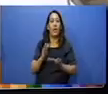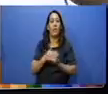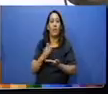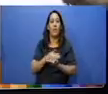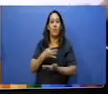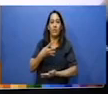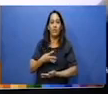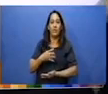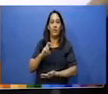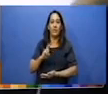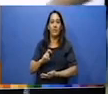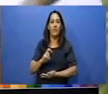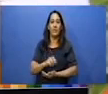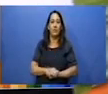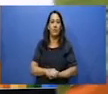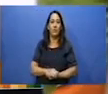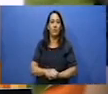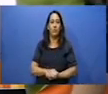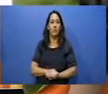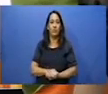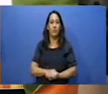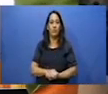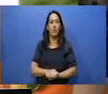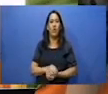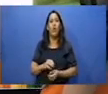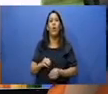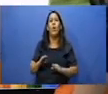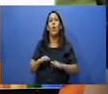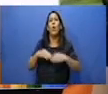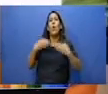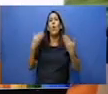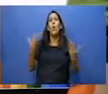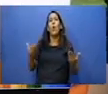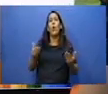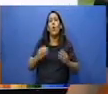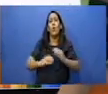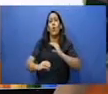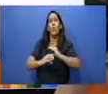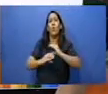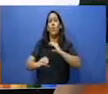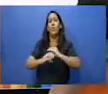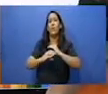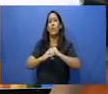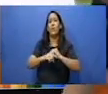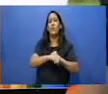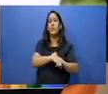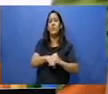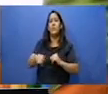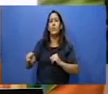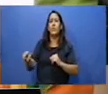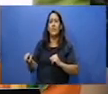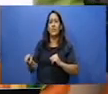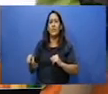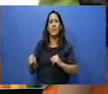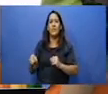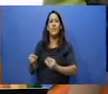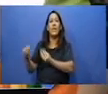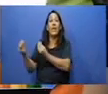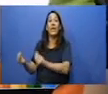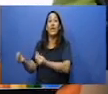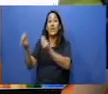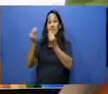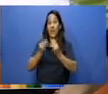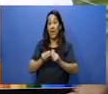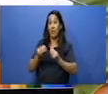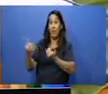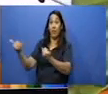Página 45. Por qual meio de comunicação seus familiares preferem receber as